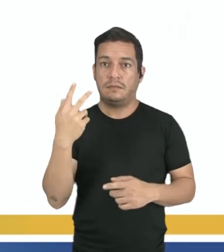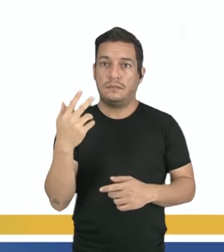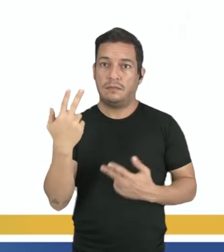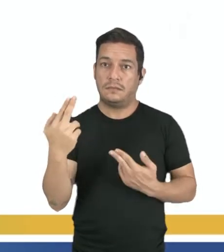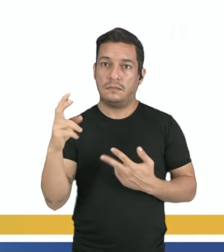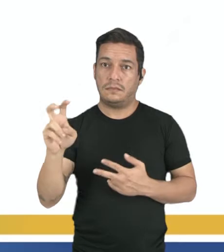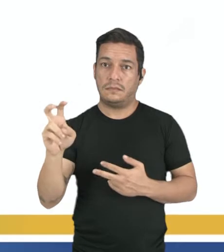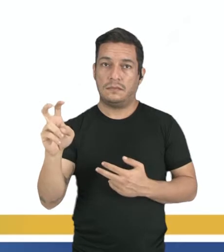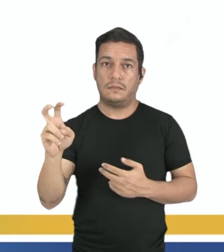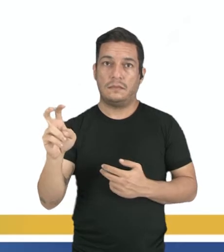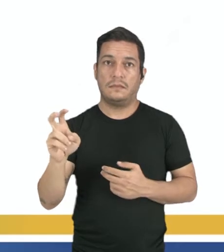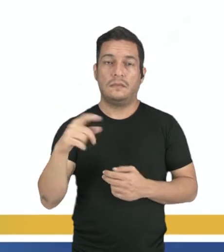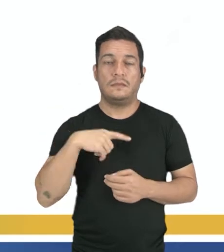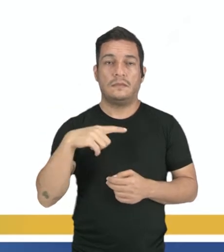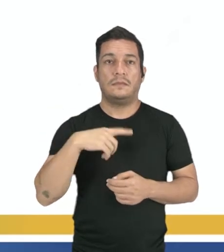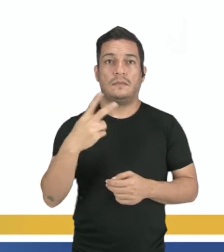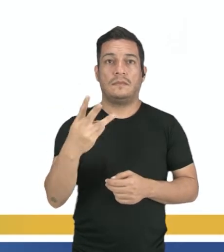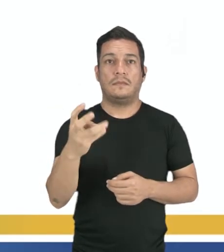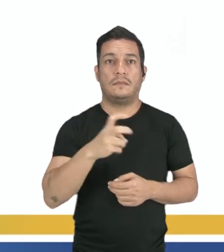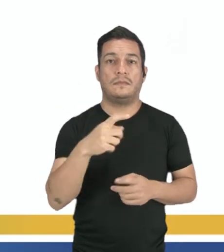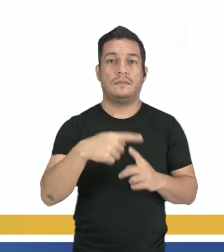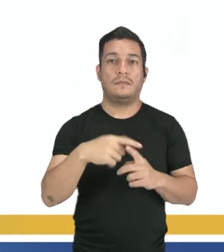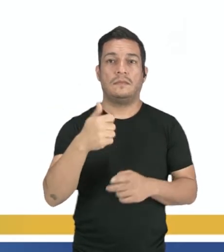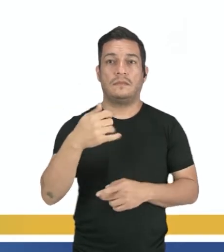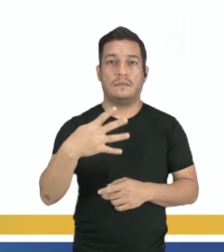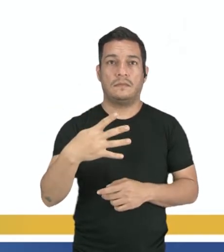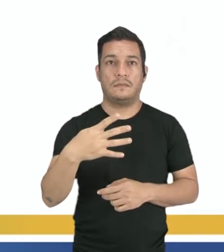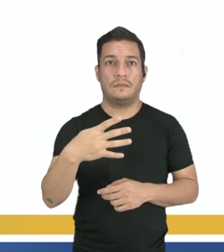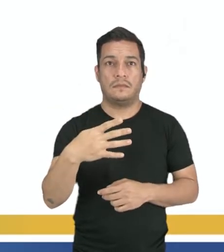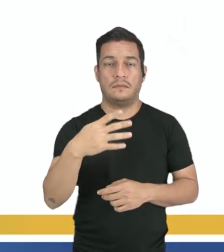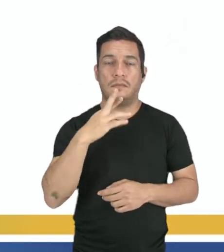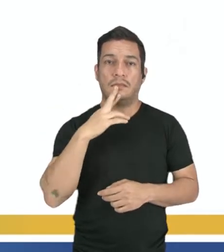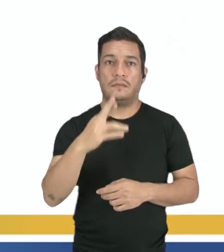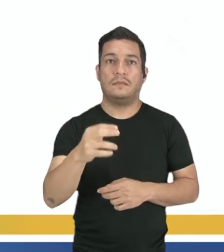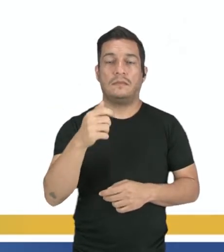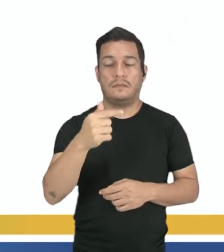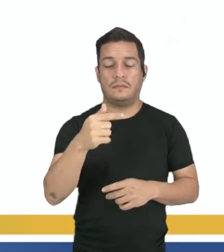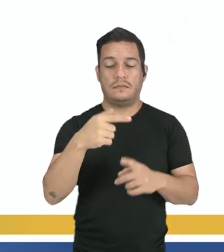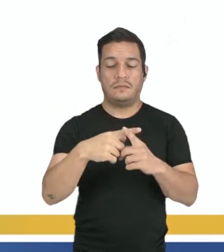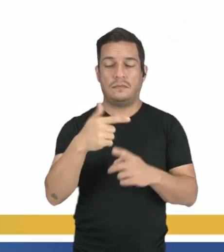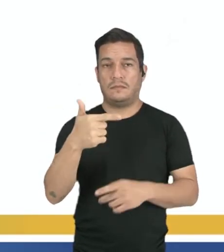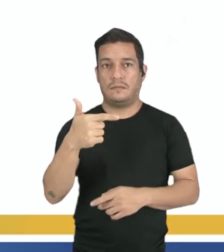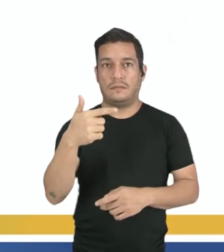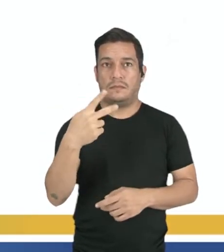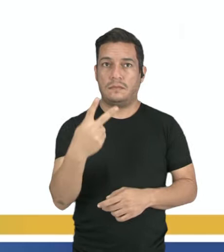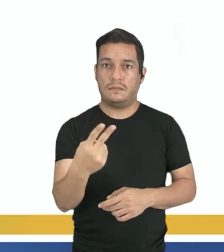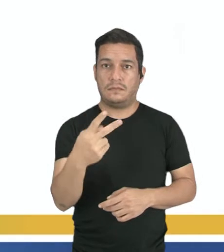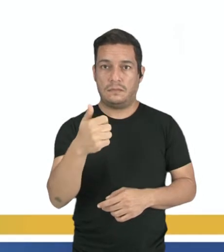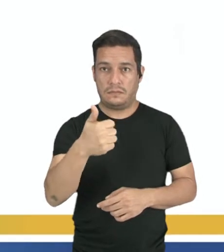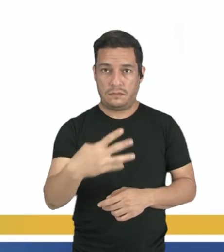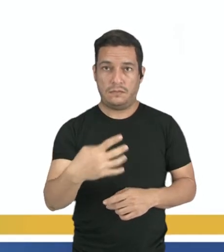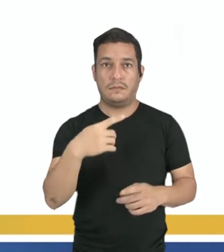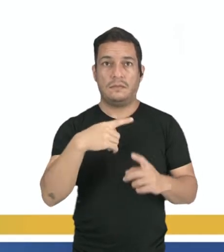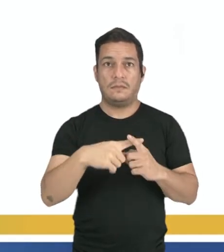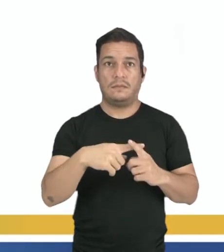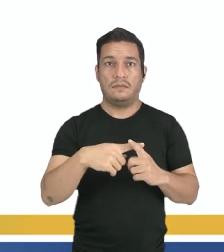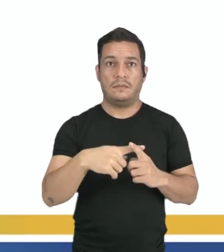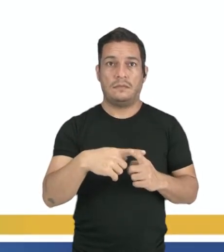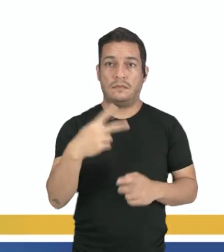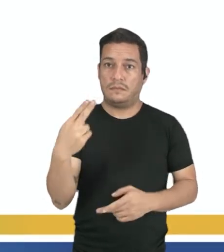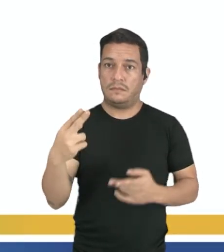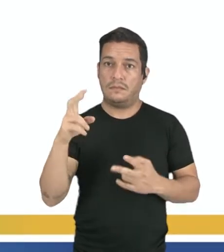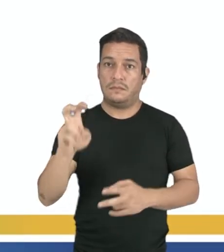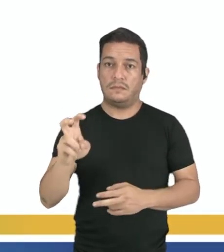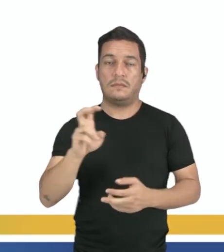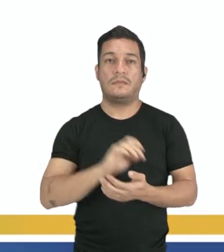5. Então, nós temos embaixo 3x mais o resultado da multiplicação entre 7 e 2, que é 14, igual